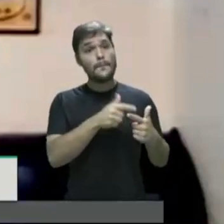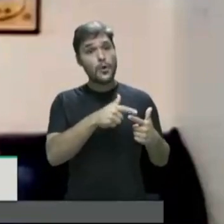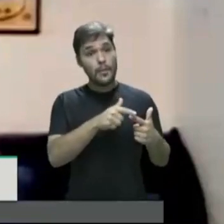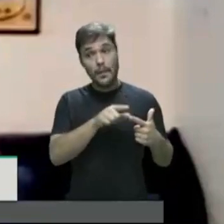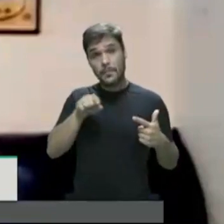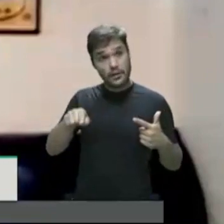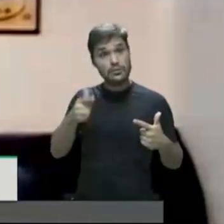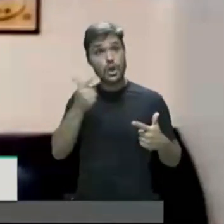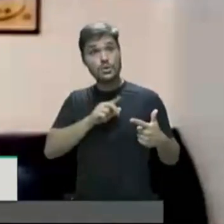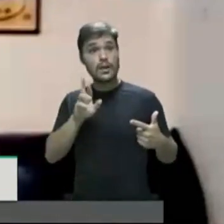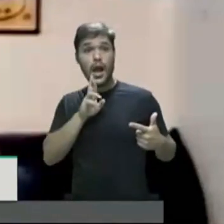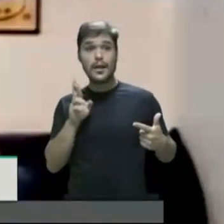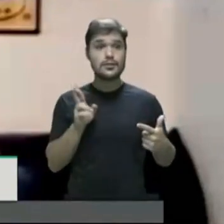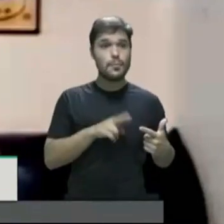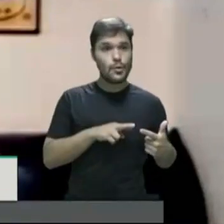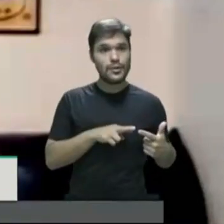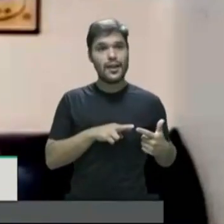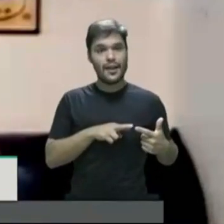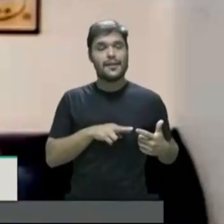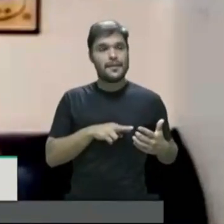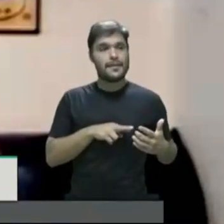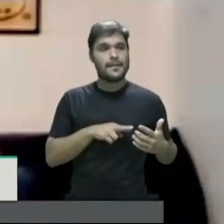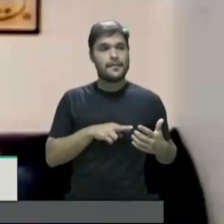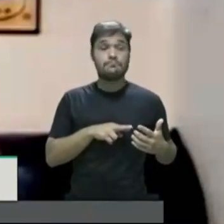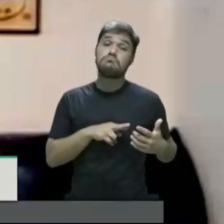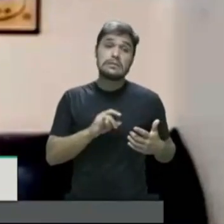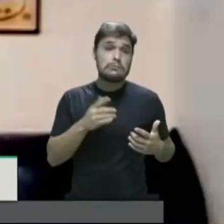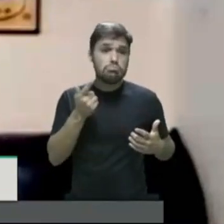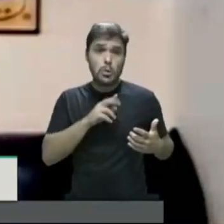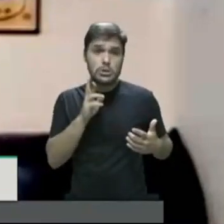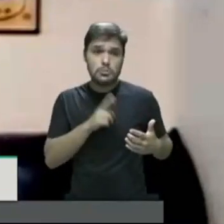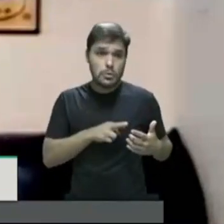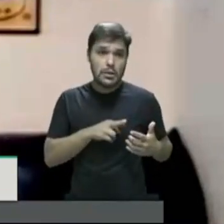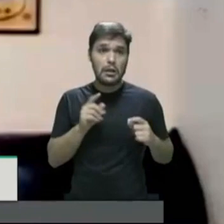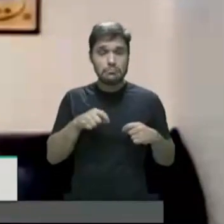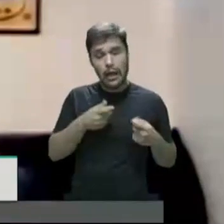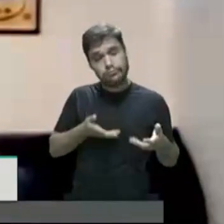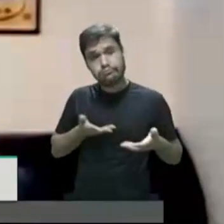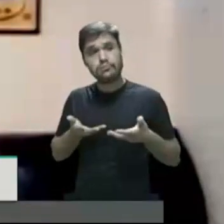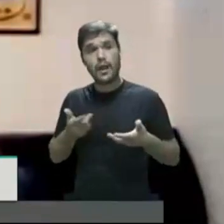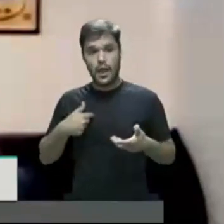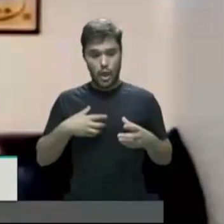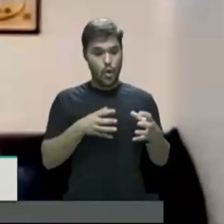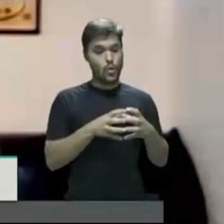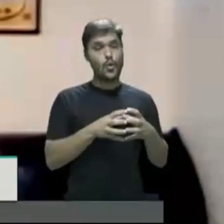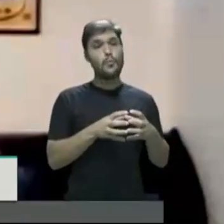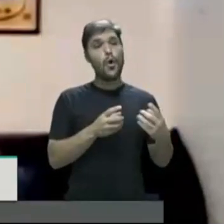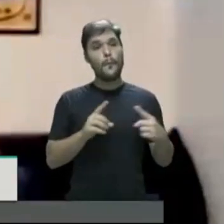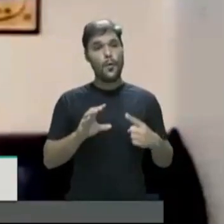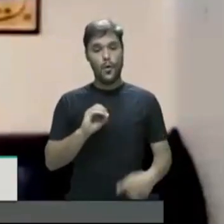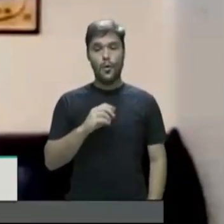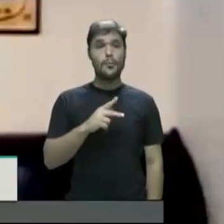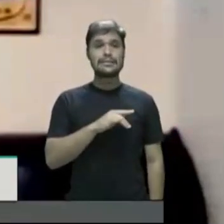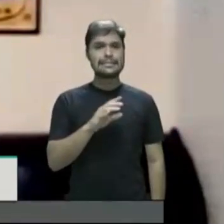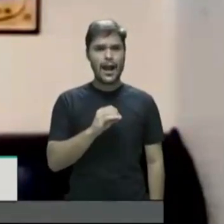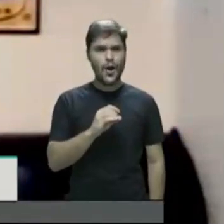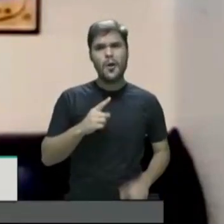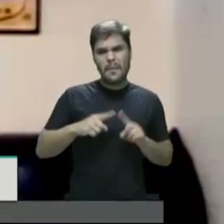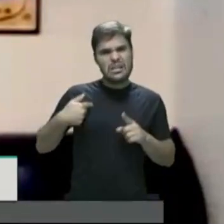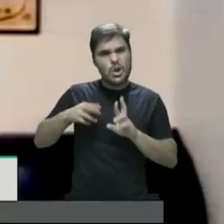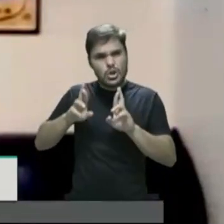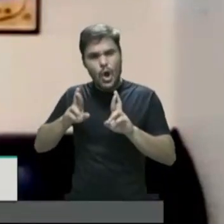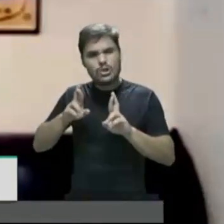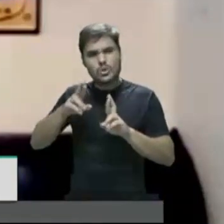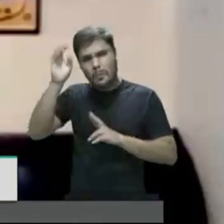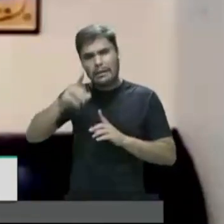o que puder e o que não puder, pelo menos, leve como uma contribuição. Eu sou de oposição, mas não trabalho com quanto pior melhor, principalmente quando